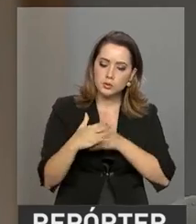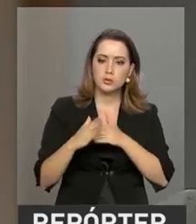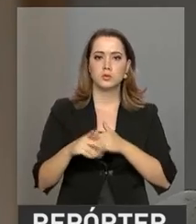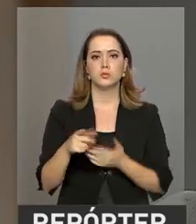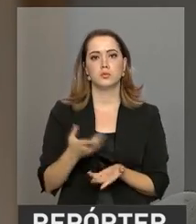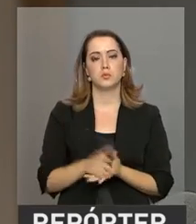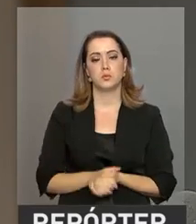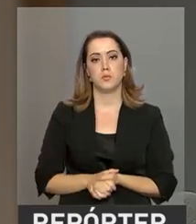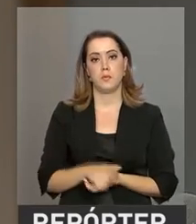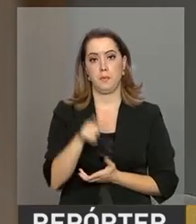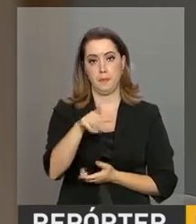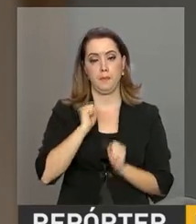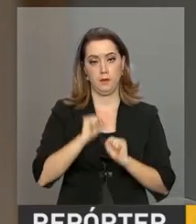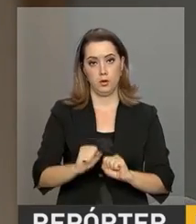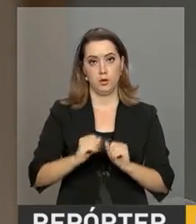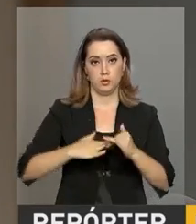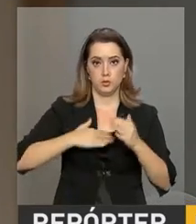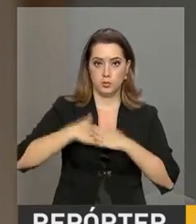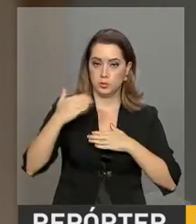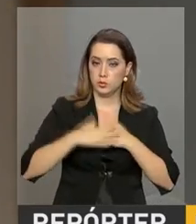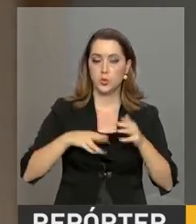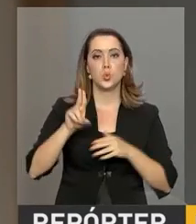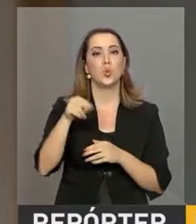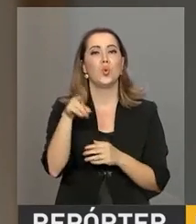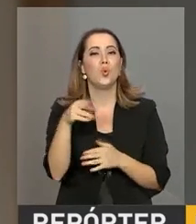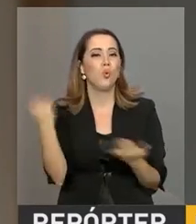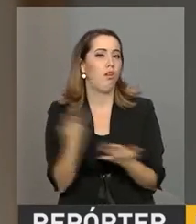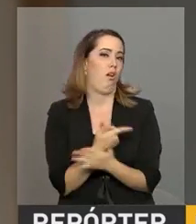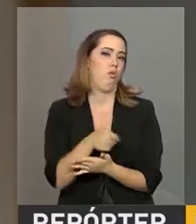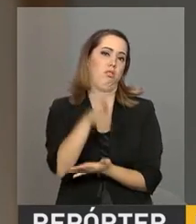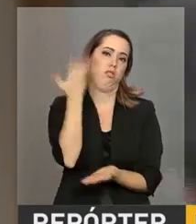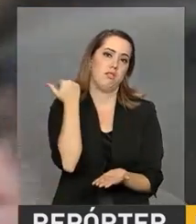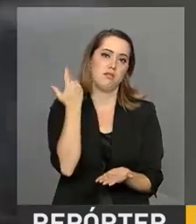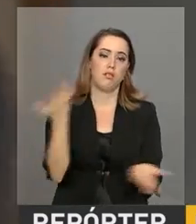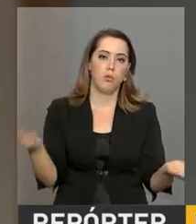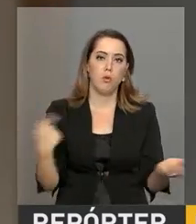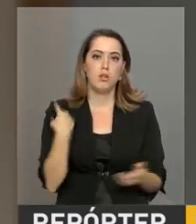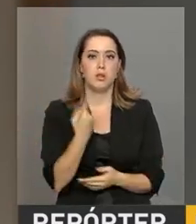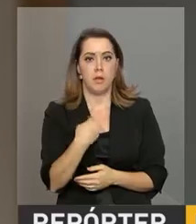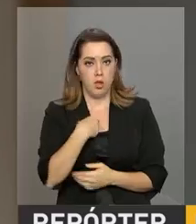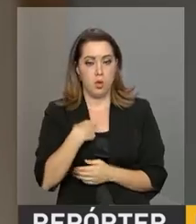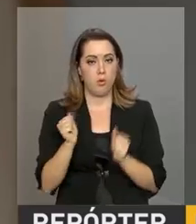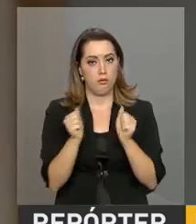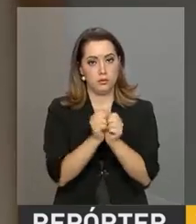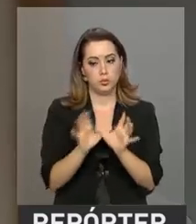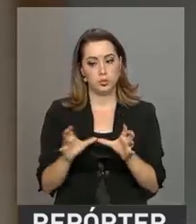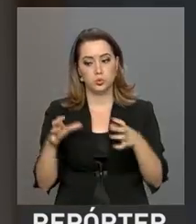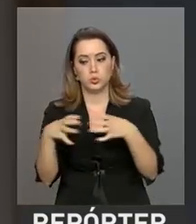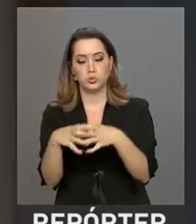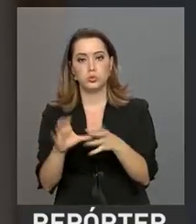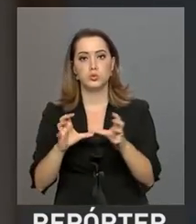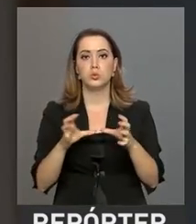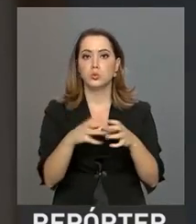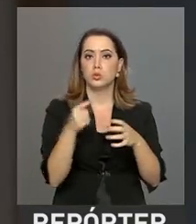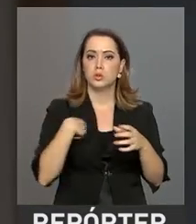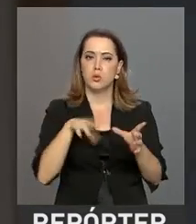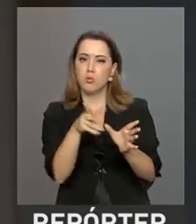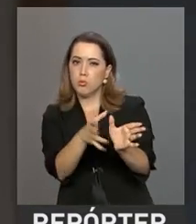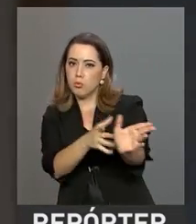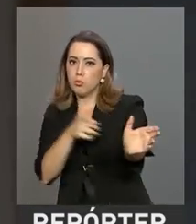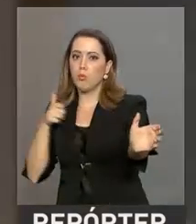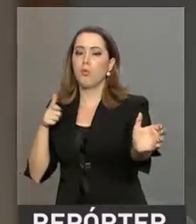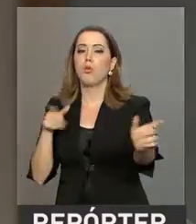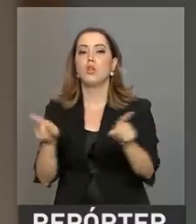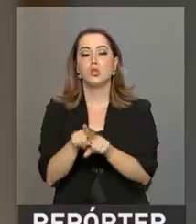possibilitou uma profissionalização que a gente nunca teve antes então eu os meus ciros de equipe quase toda a nossa seleção olímpica do tiro com arco nós somos